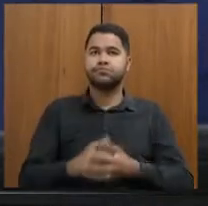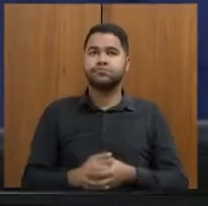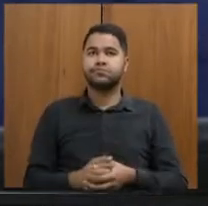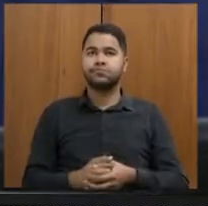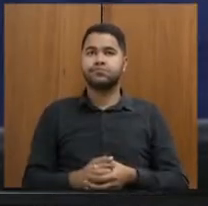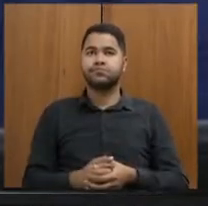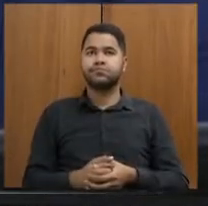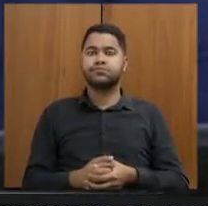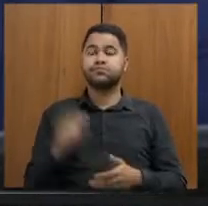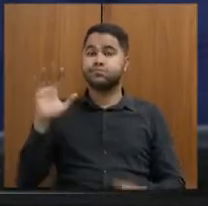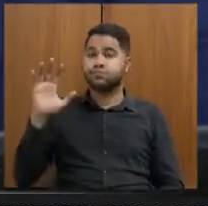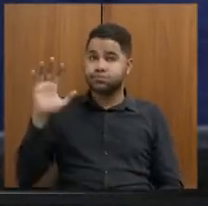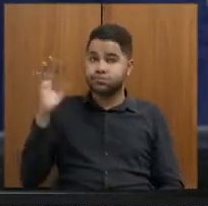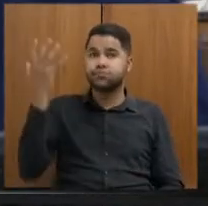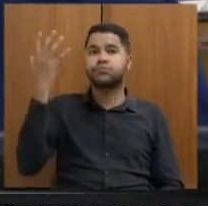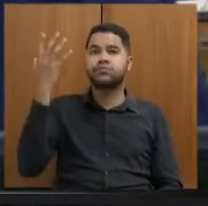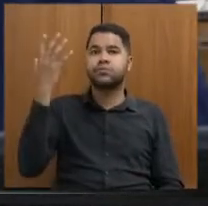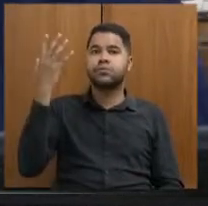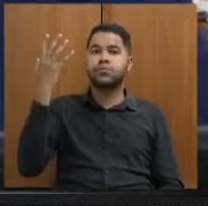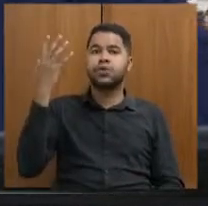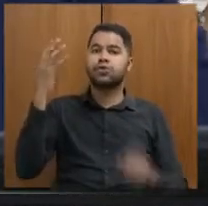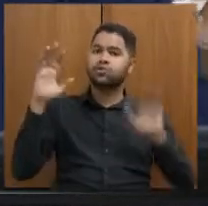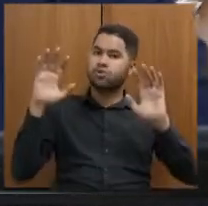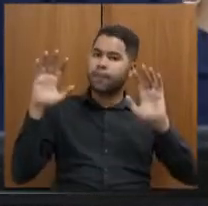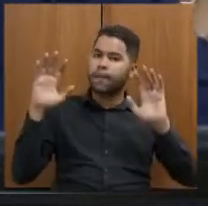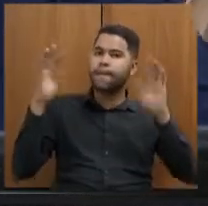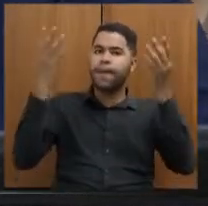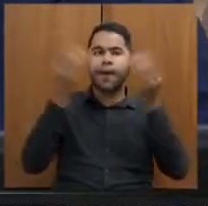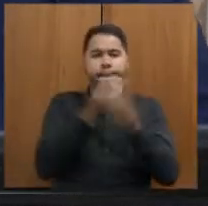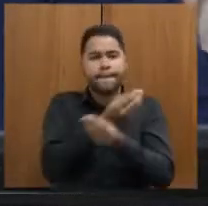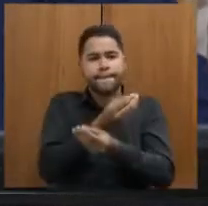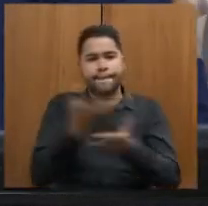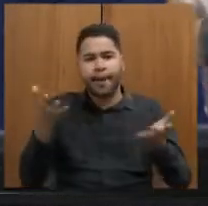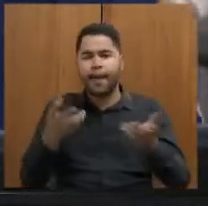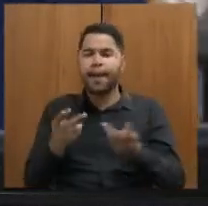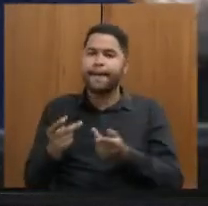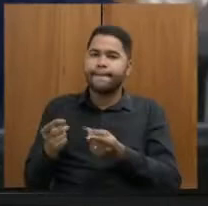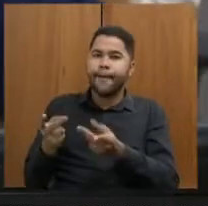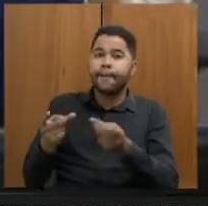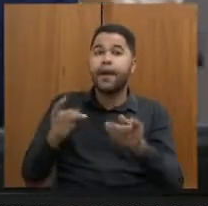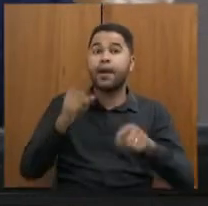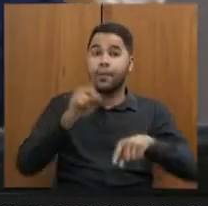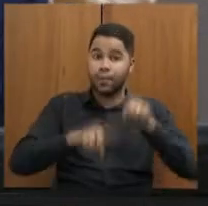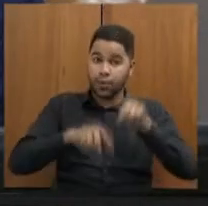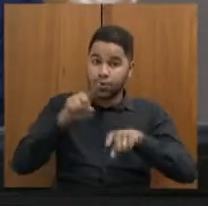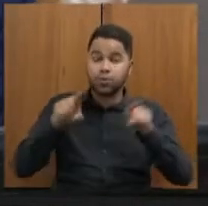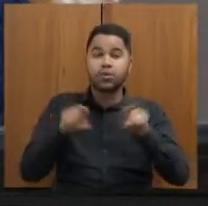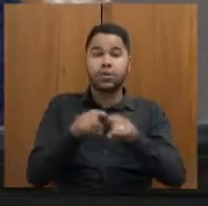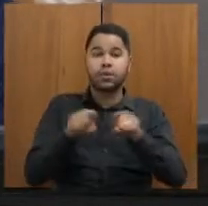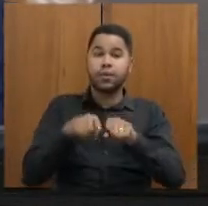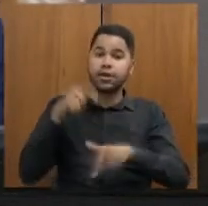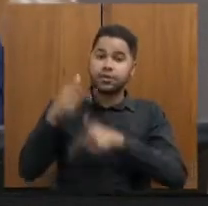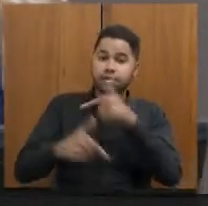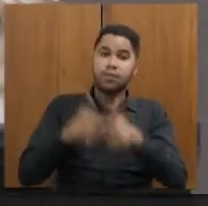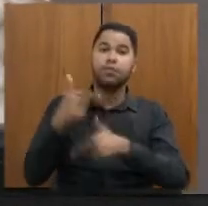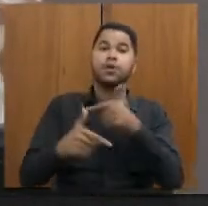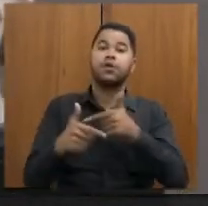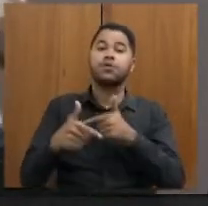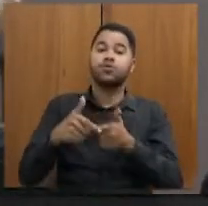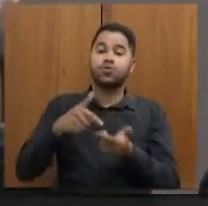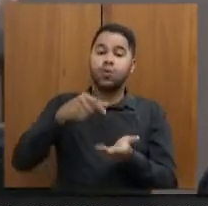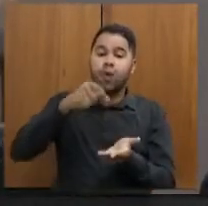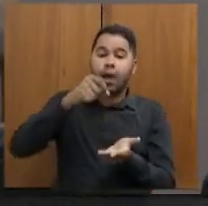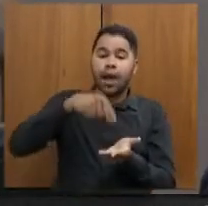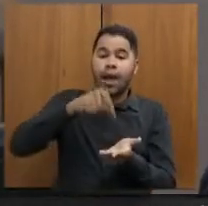a realização de eventos de promoção comercial de produtos e serviços do agronegócio Mineiro